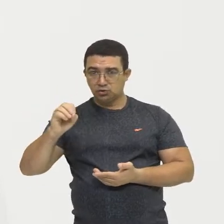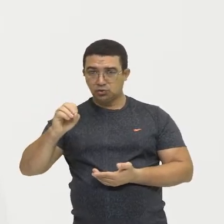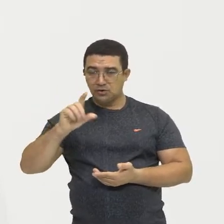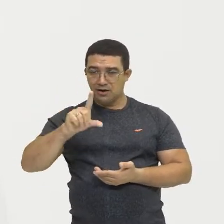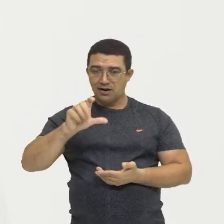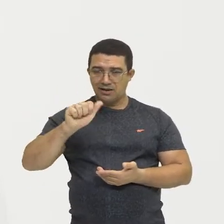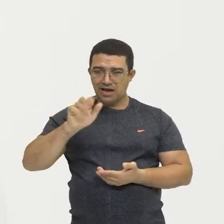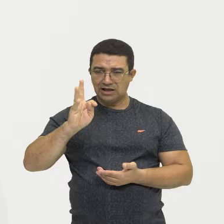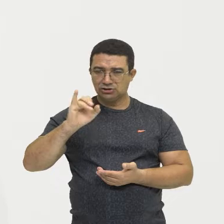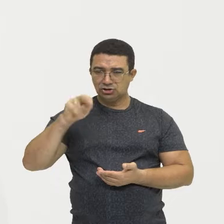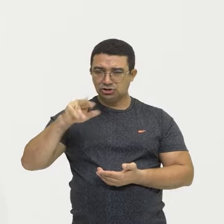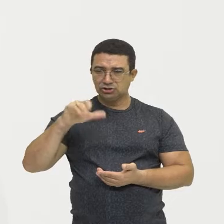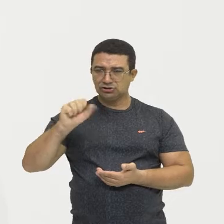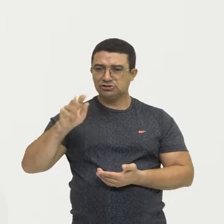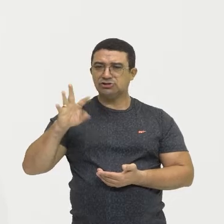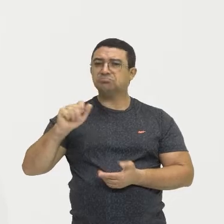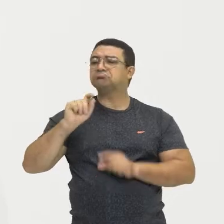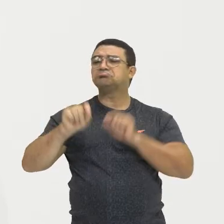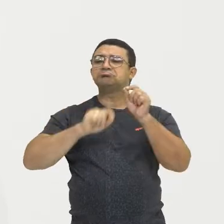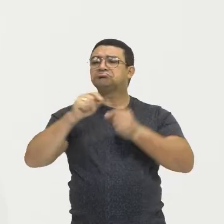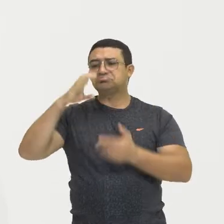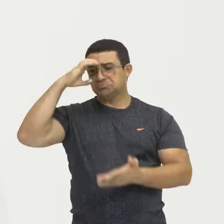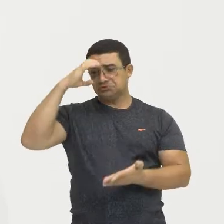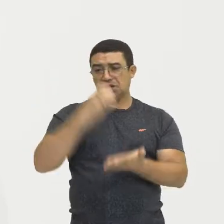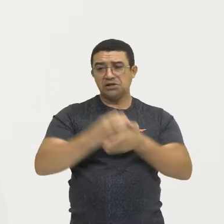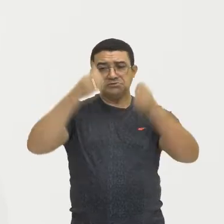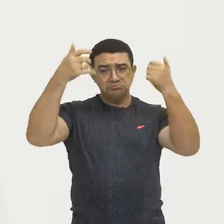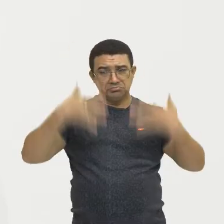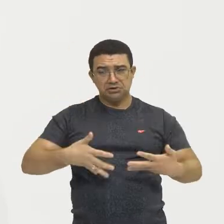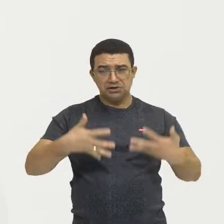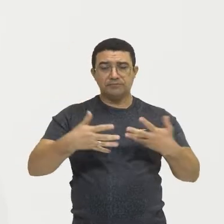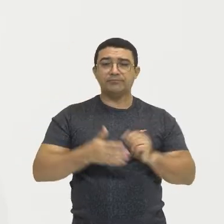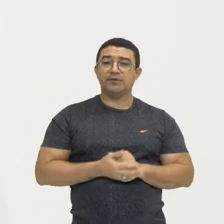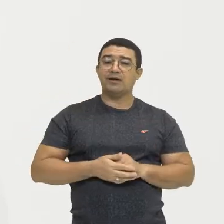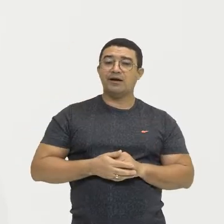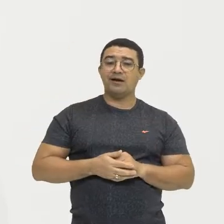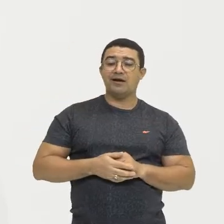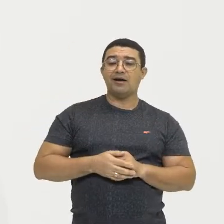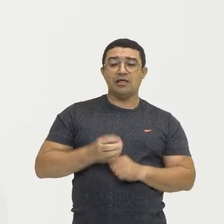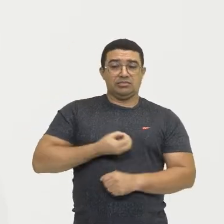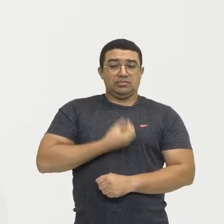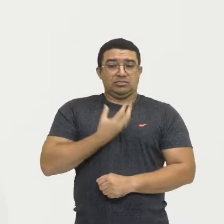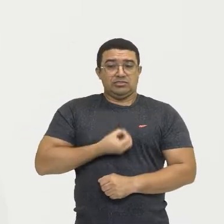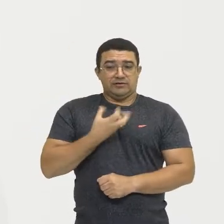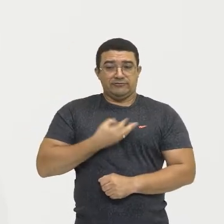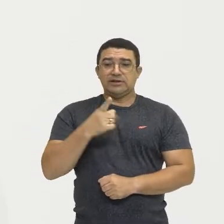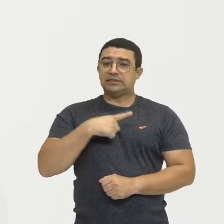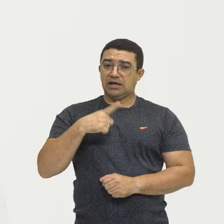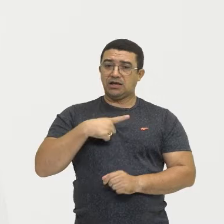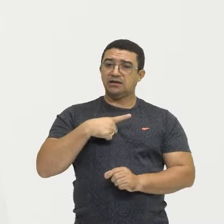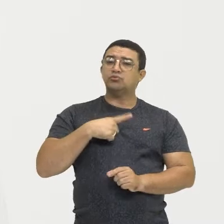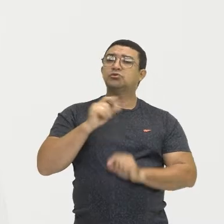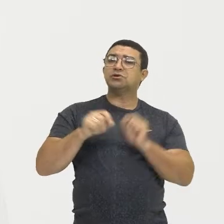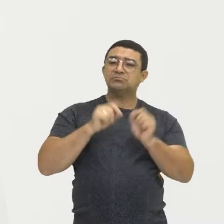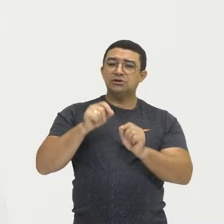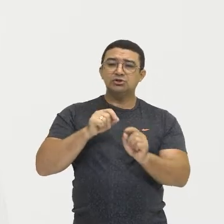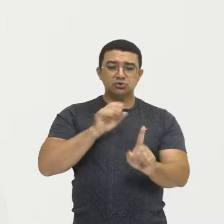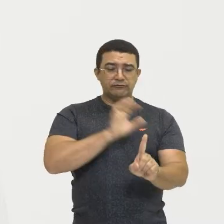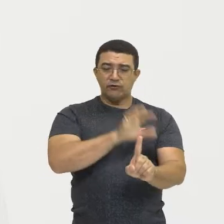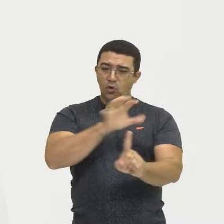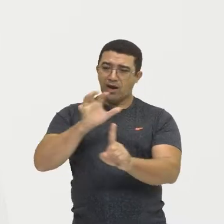O que é que essa tese diz? Né? Diz que o trovadorismo sofreu influência da literatura latina, né?